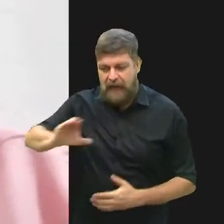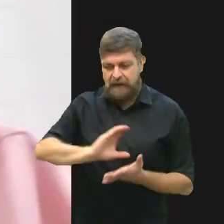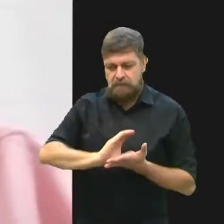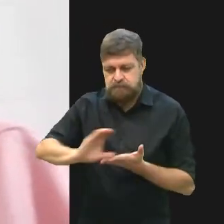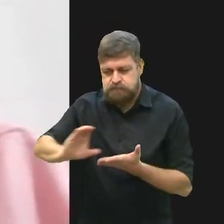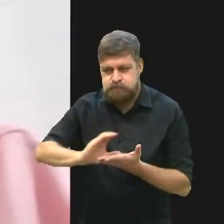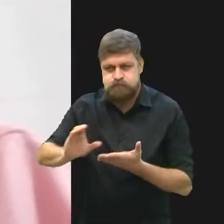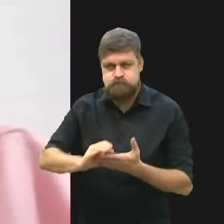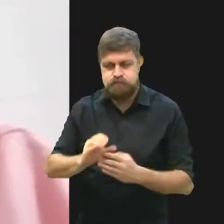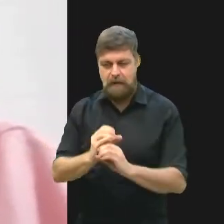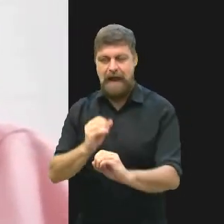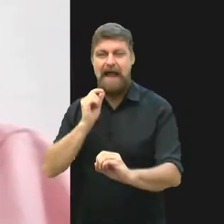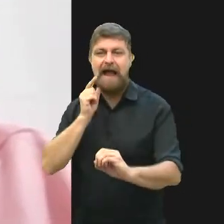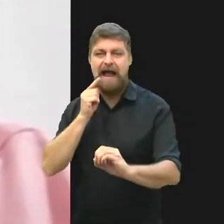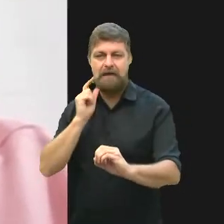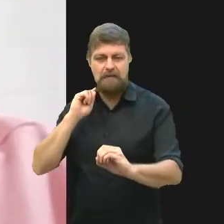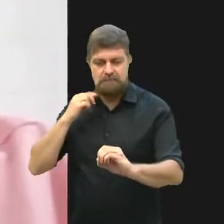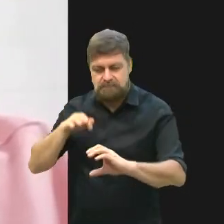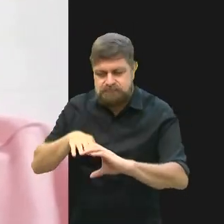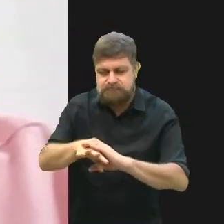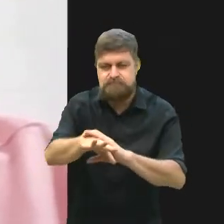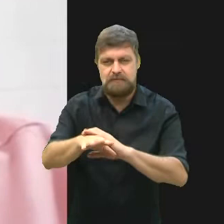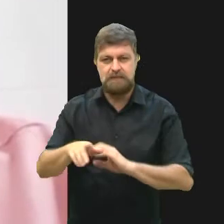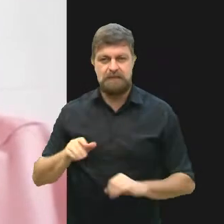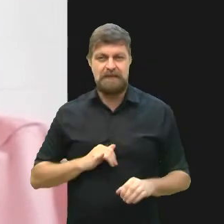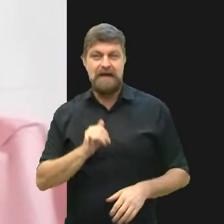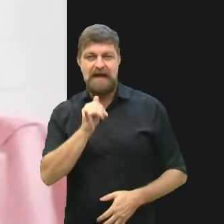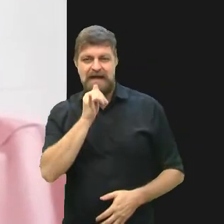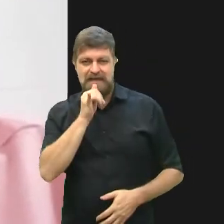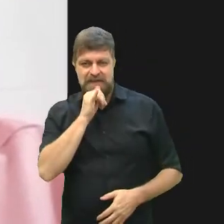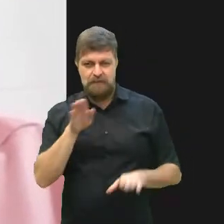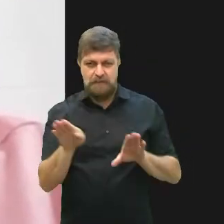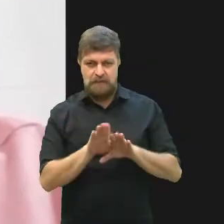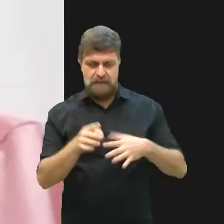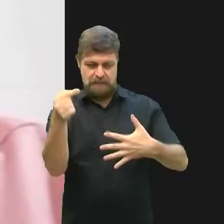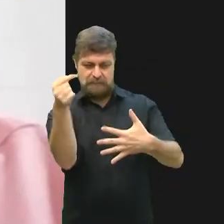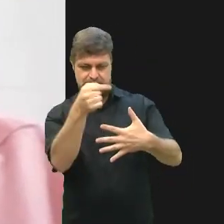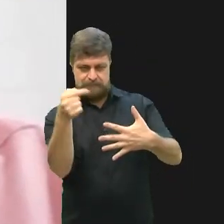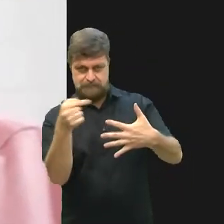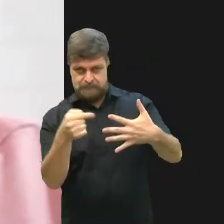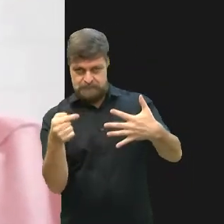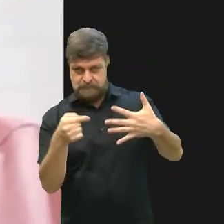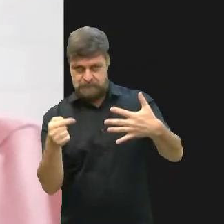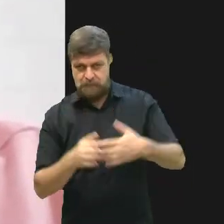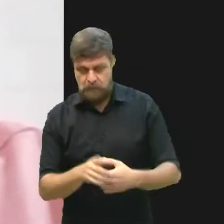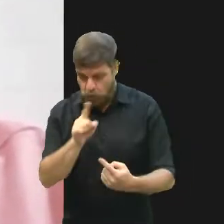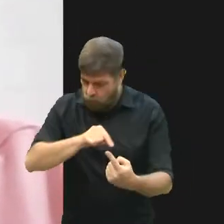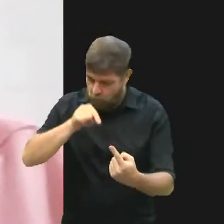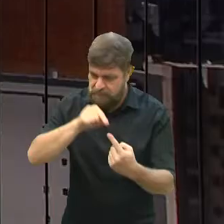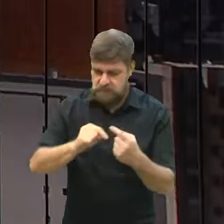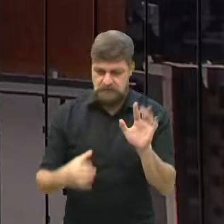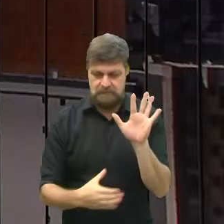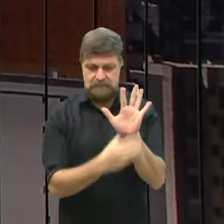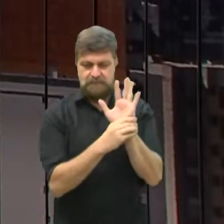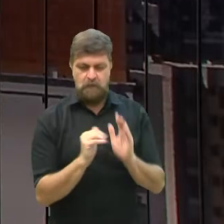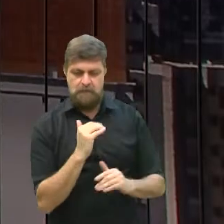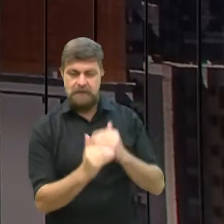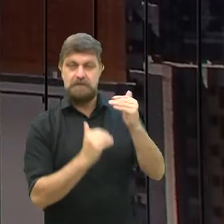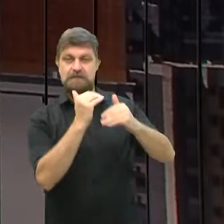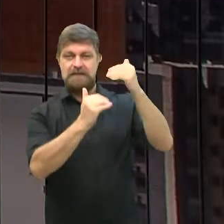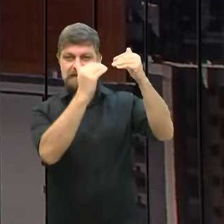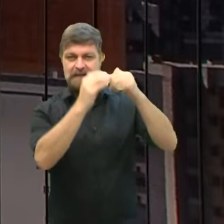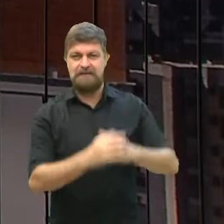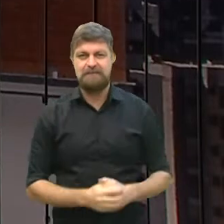Outro exemplo que eu gosto muito, que está também nos indicadores aí dos ODS, né, dos Objetivos do Desenvolvimento